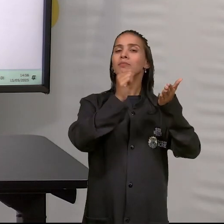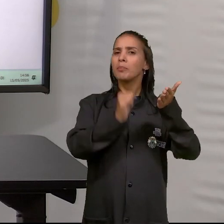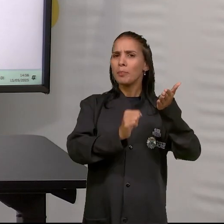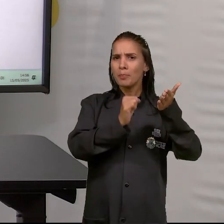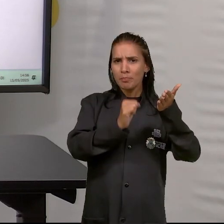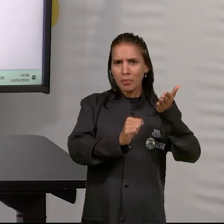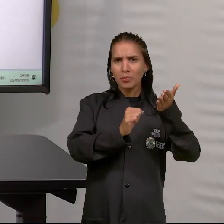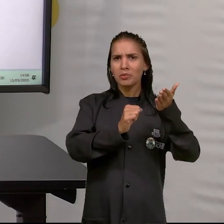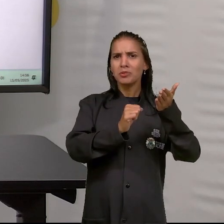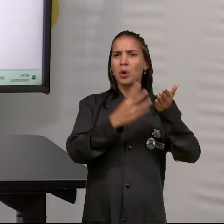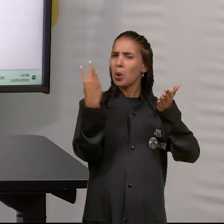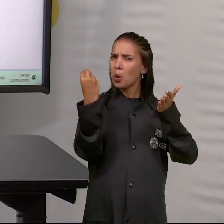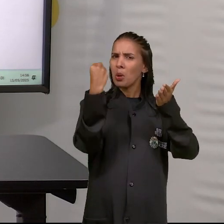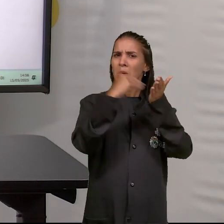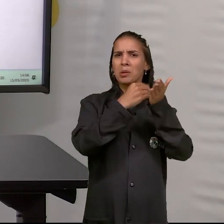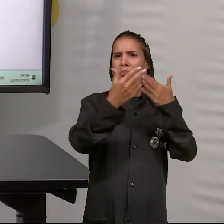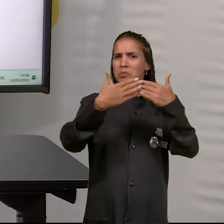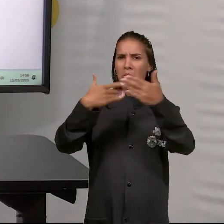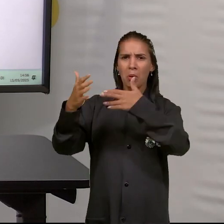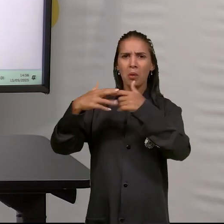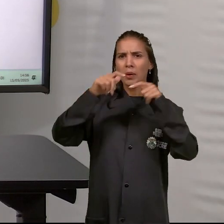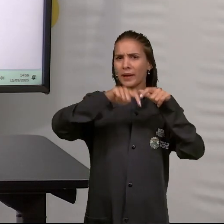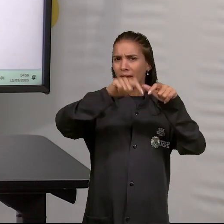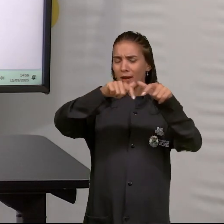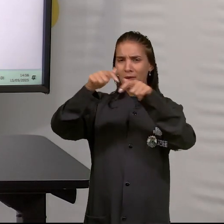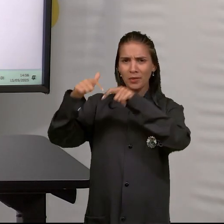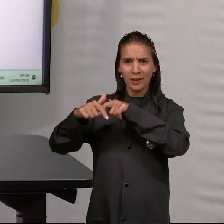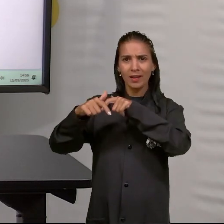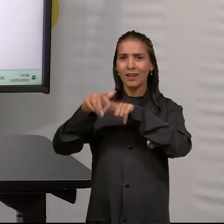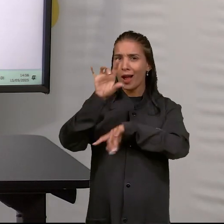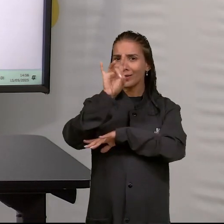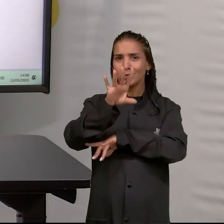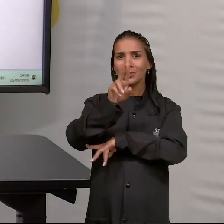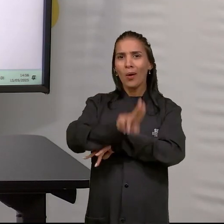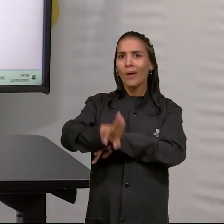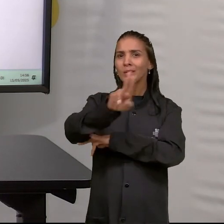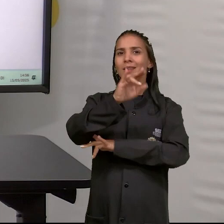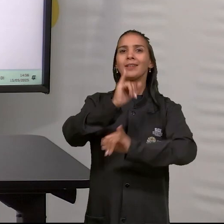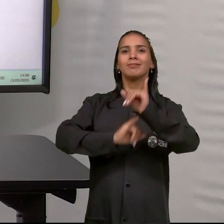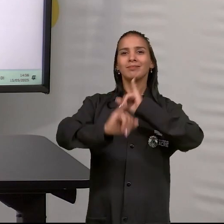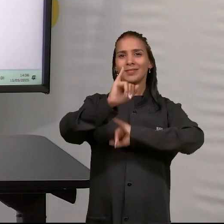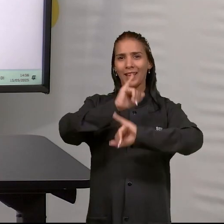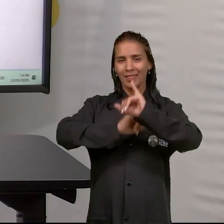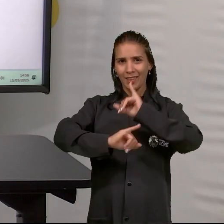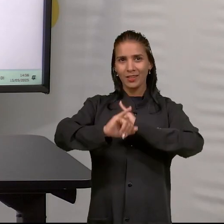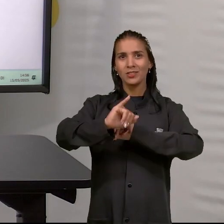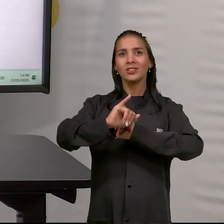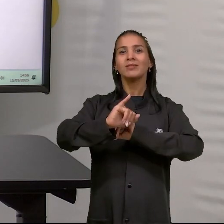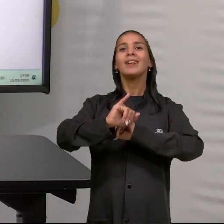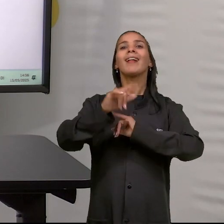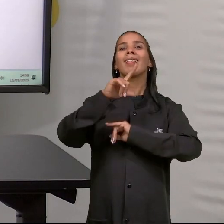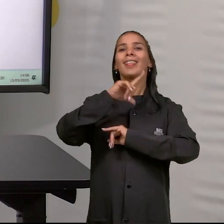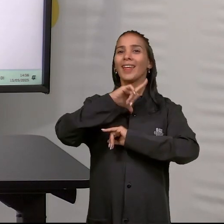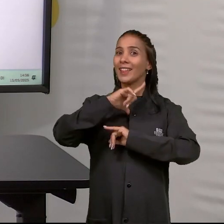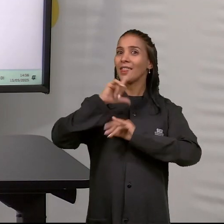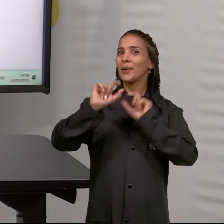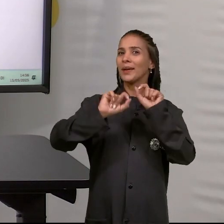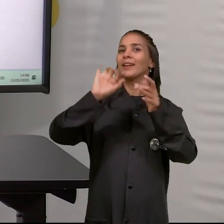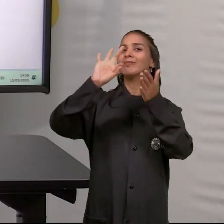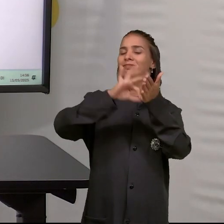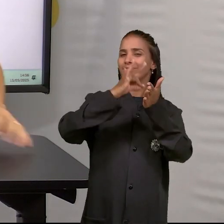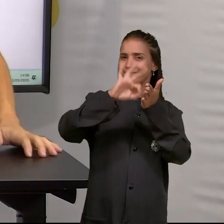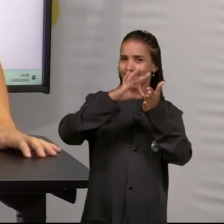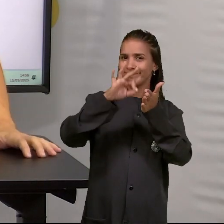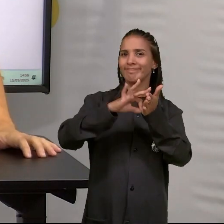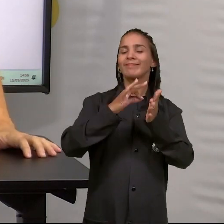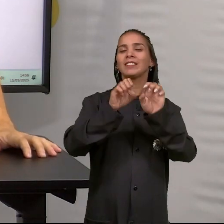órgão dele lá, ou na empresa dele lá, onde ele estiver, ele pode colocar esse documento. Desde que ele tenha um cadastro de usuário do SEI